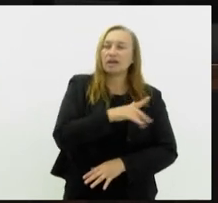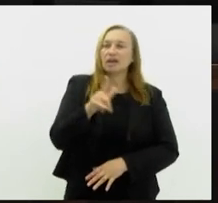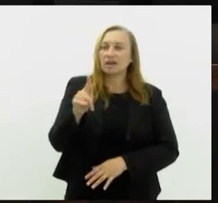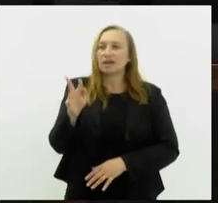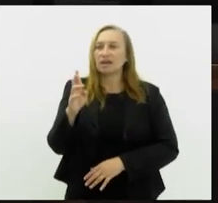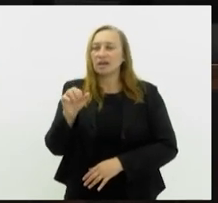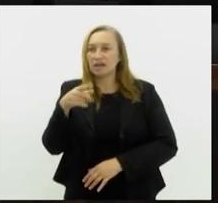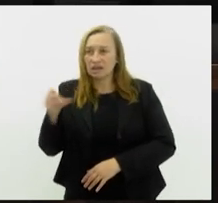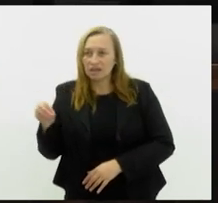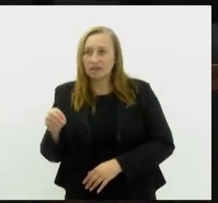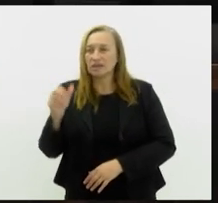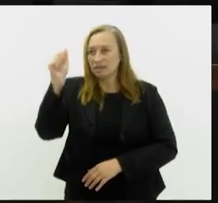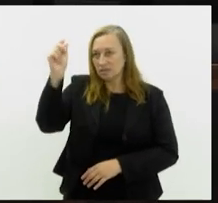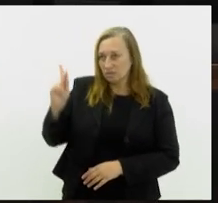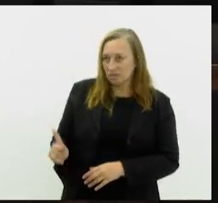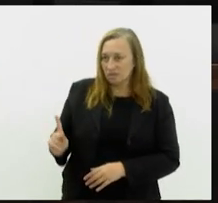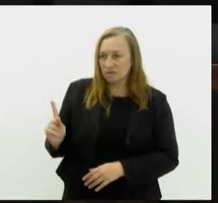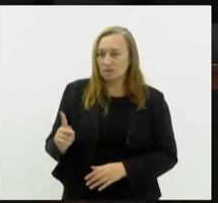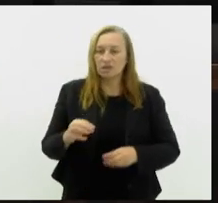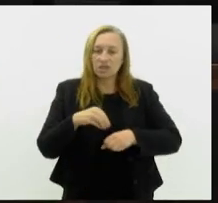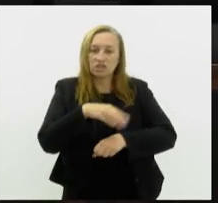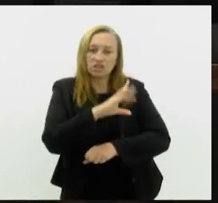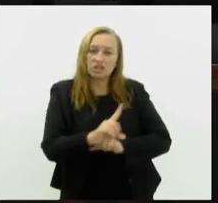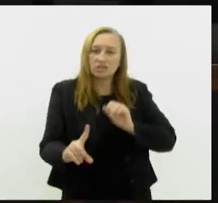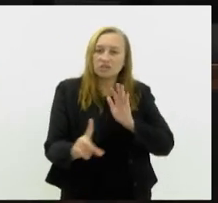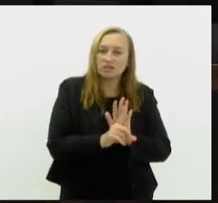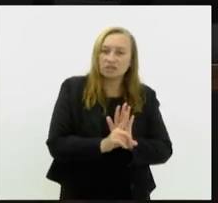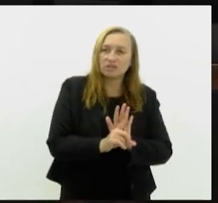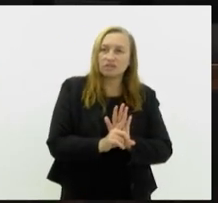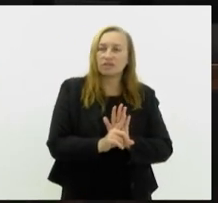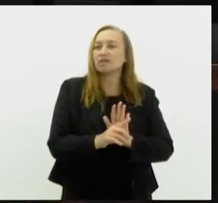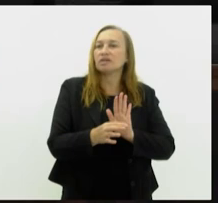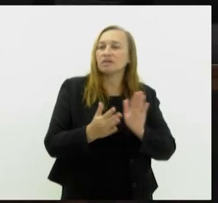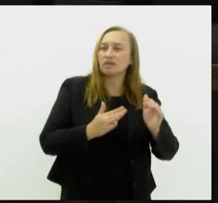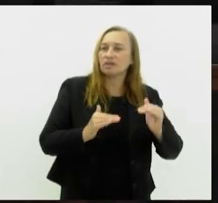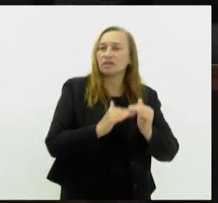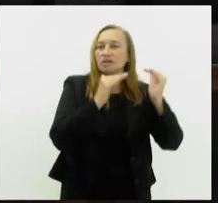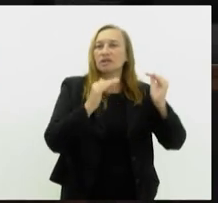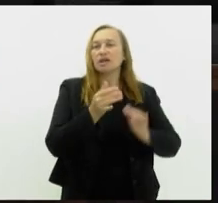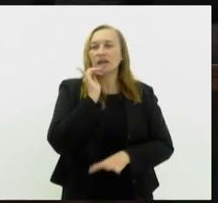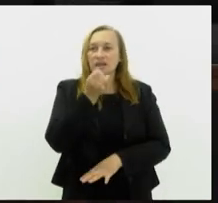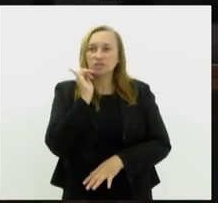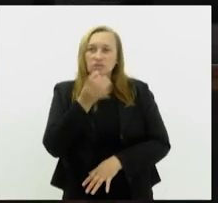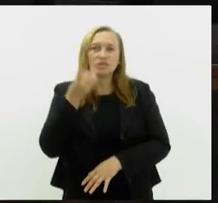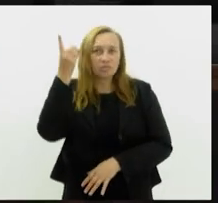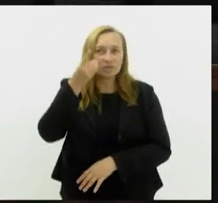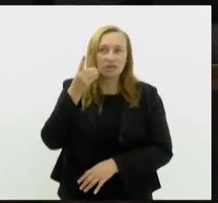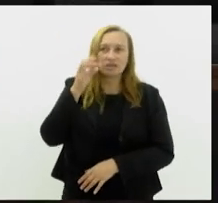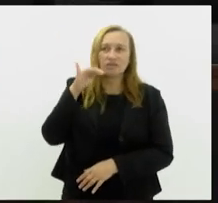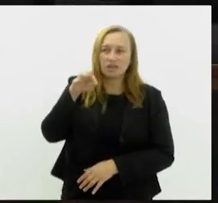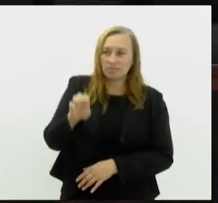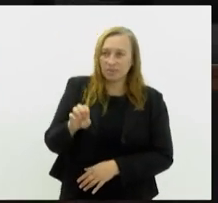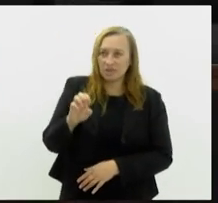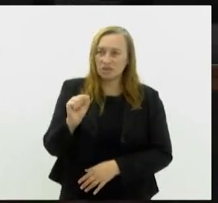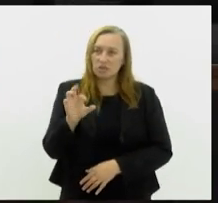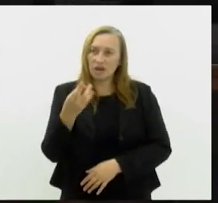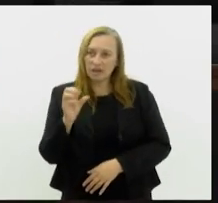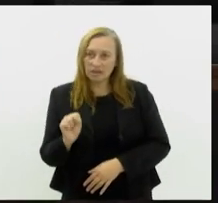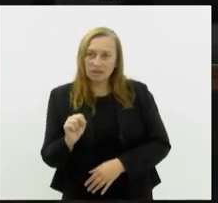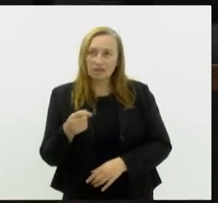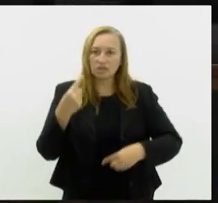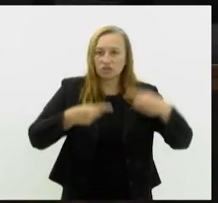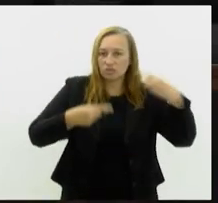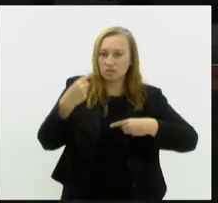pensionistas. Parecer da Comissão de Indicações Legislativas favorável, relator, deputado Felipe Soares. Em